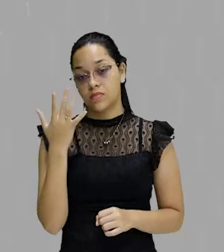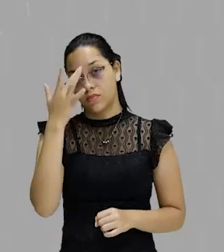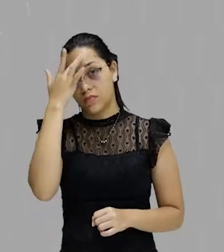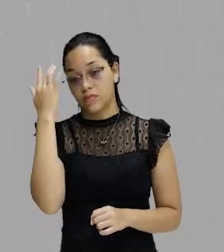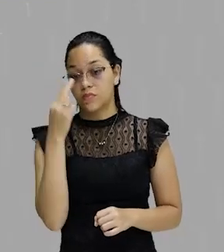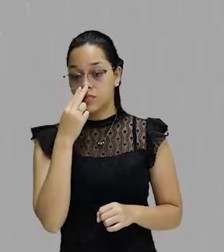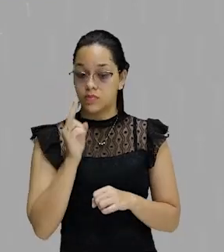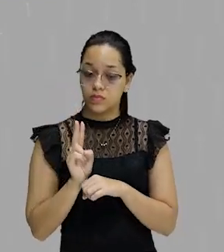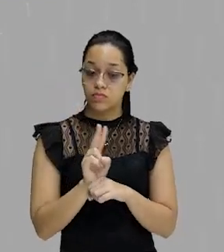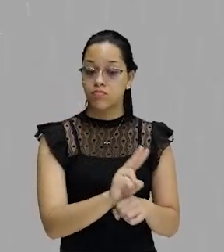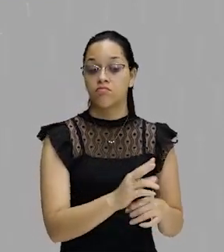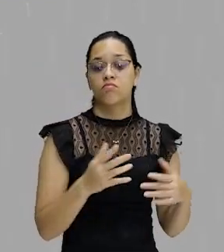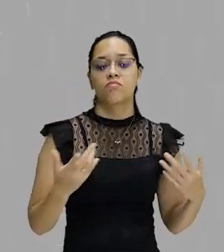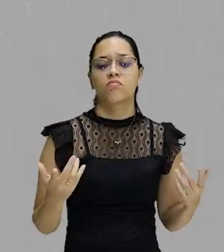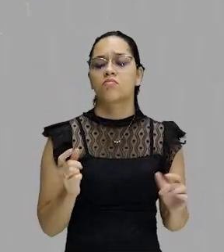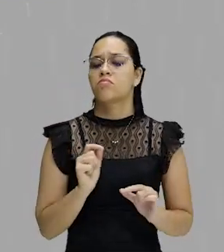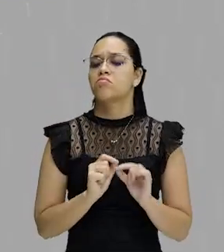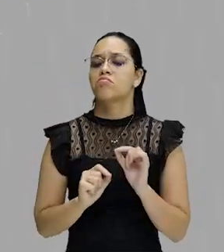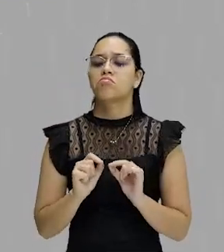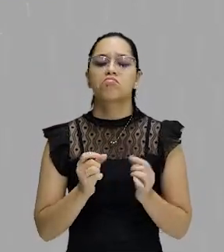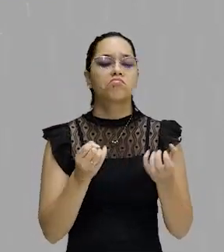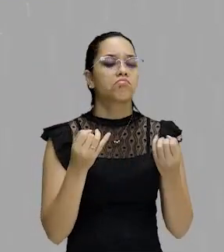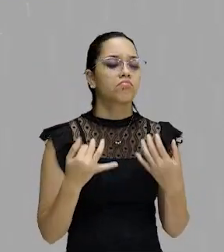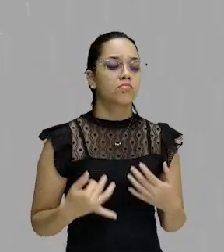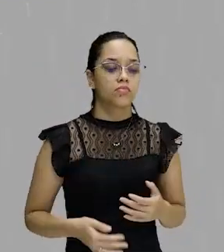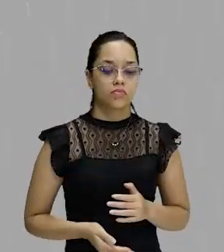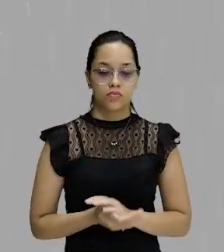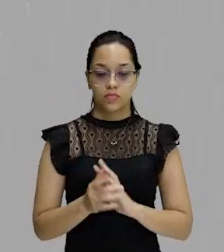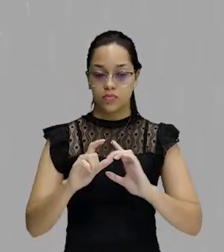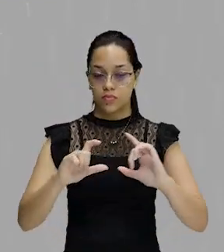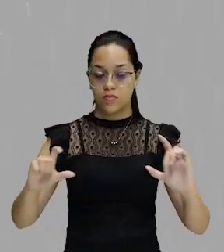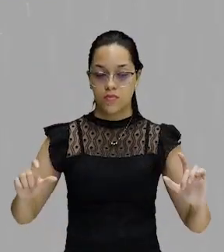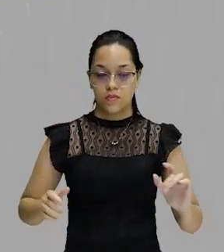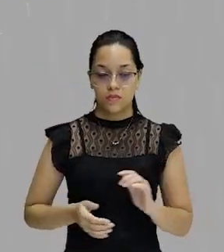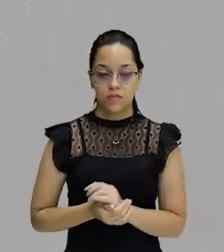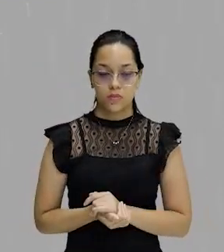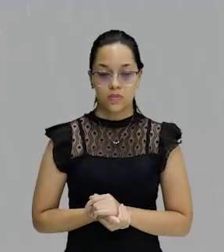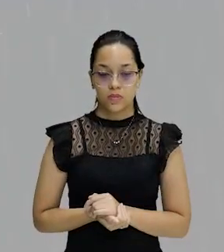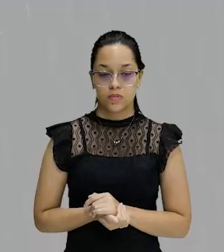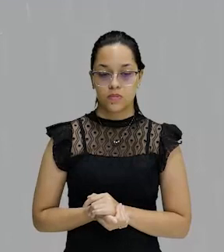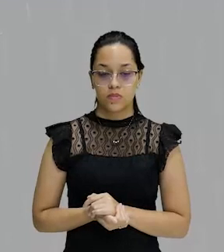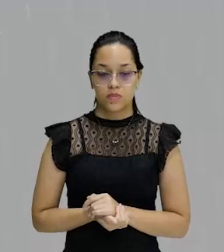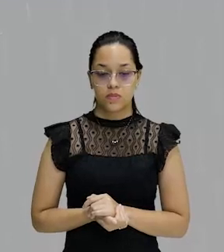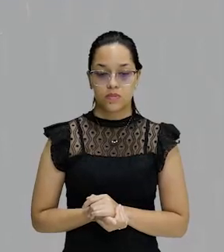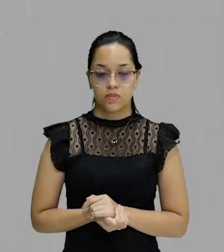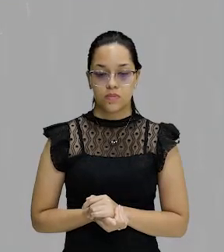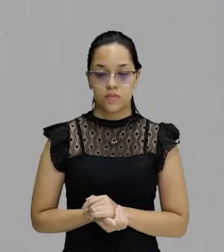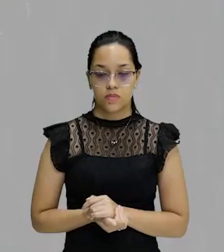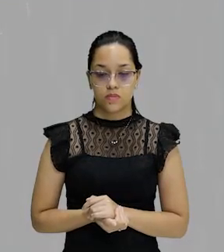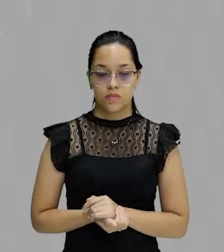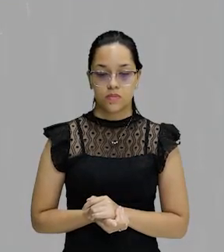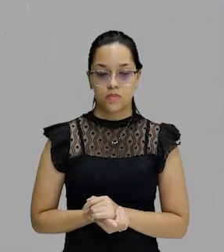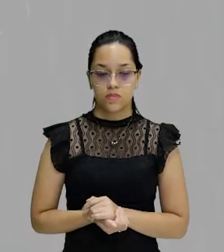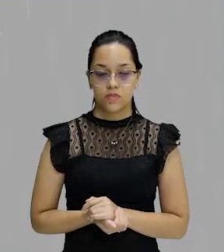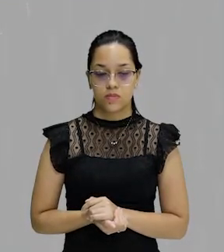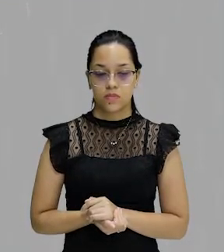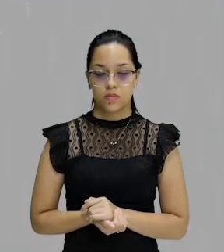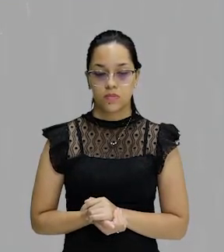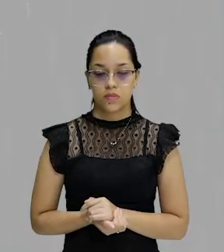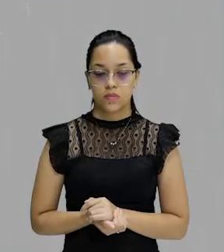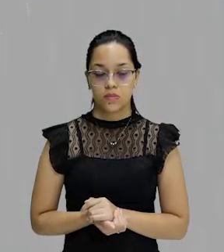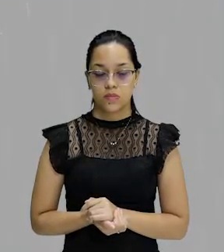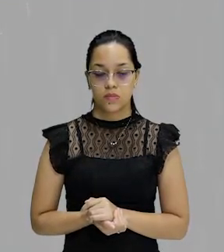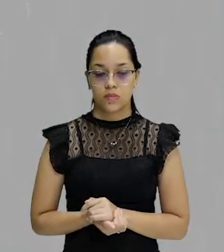emprestar. Vamos ver aí o que Slocum nos fala. Ainda um mau negócio para mim. Olha aí